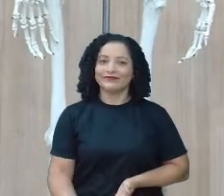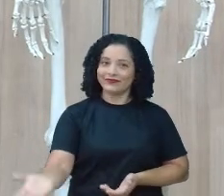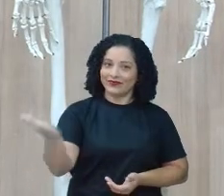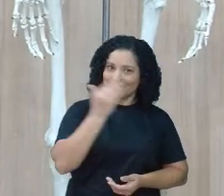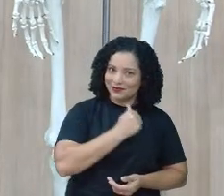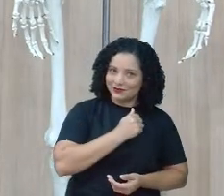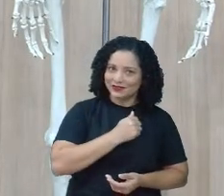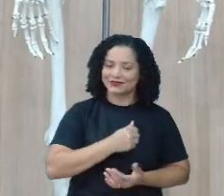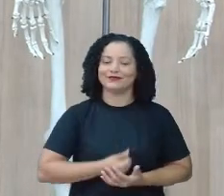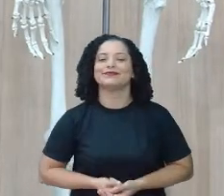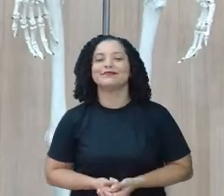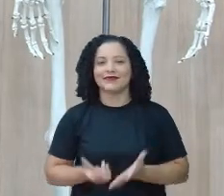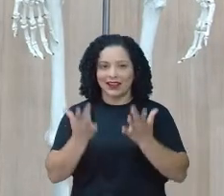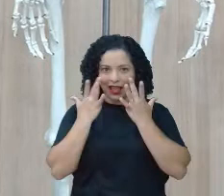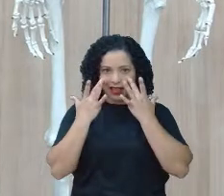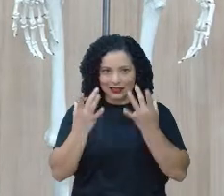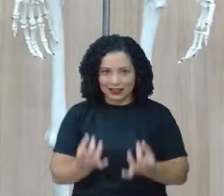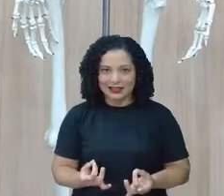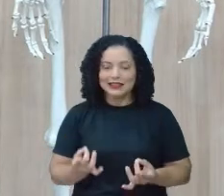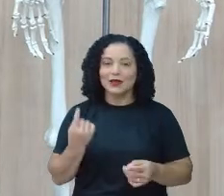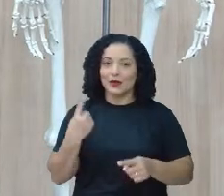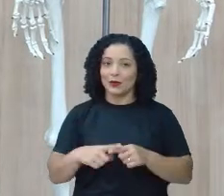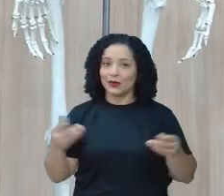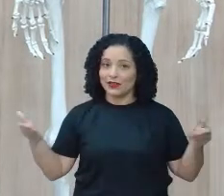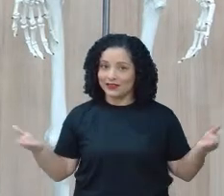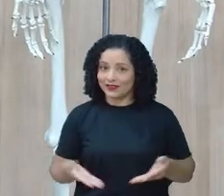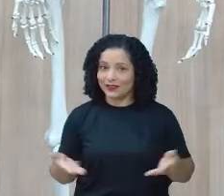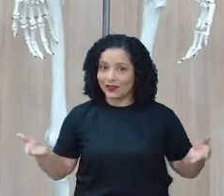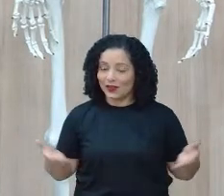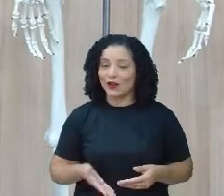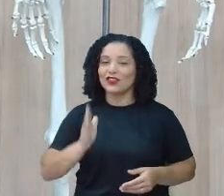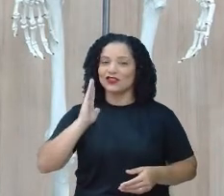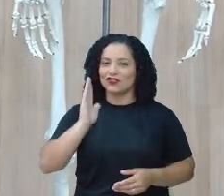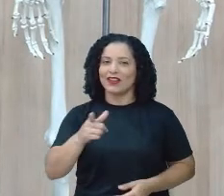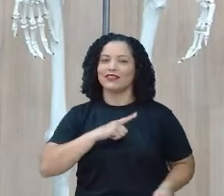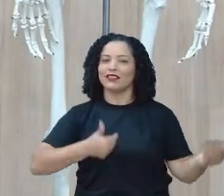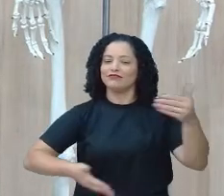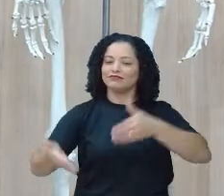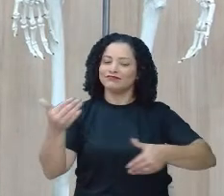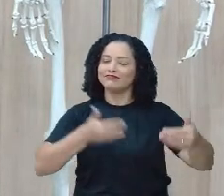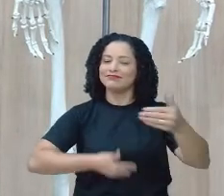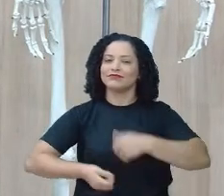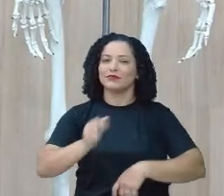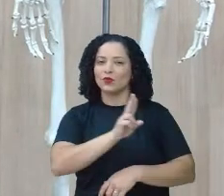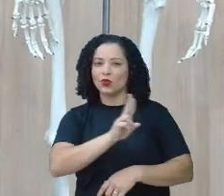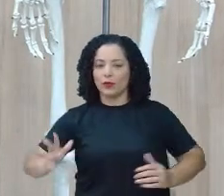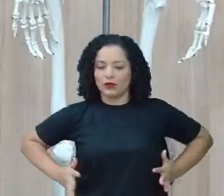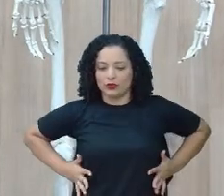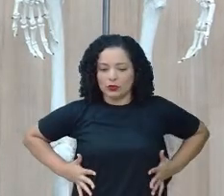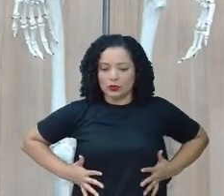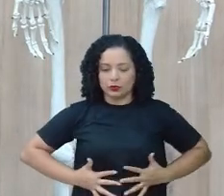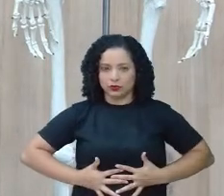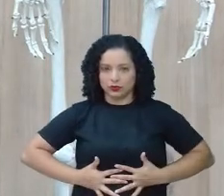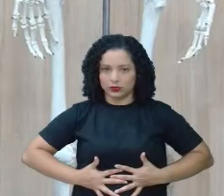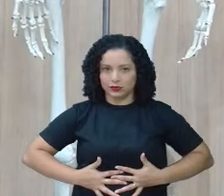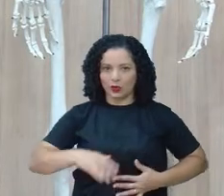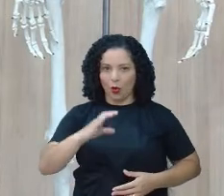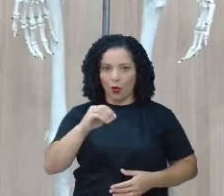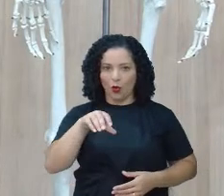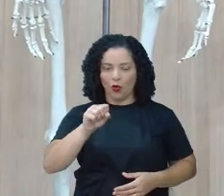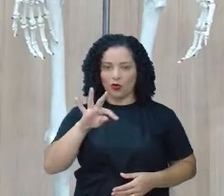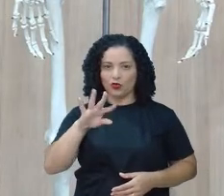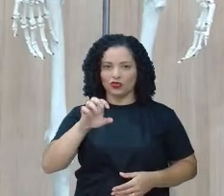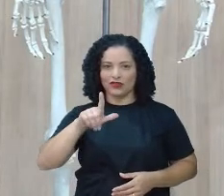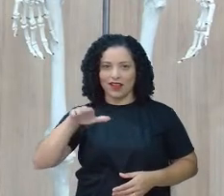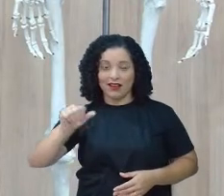lá? Fiquem atentos, porque tem gente que já colocou nome, que foi as costelas. Eu vou já pontuar esses que